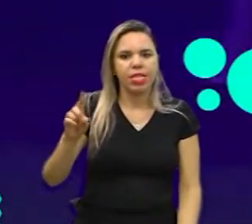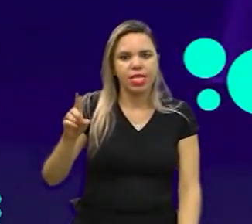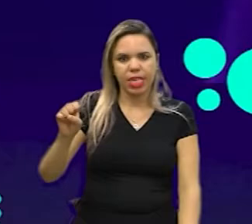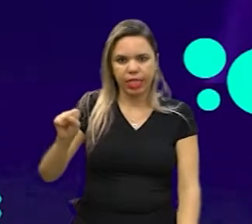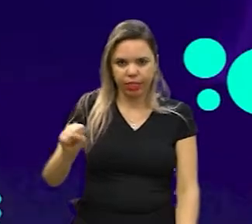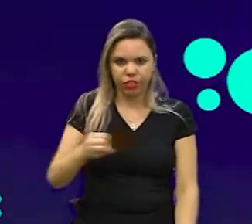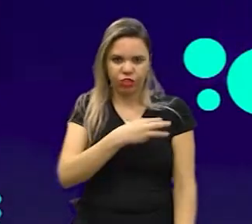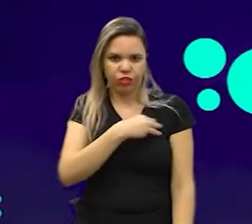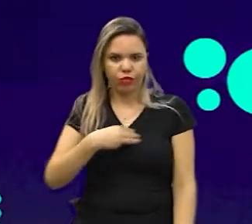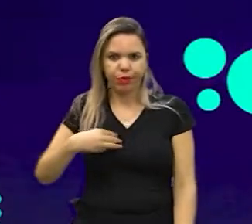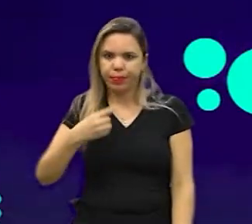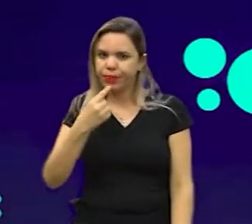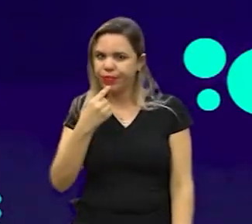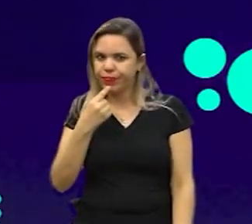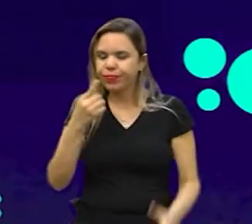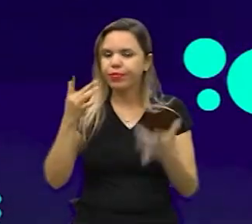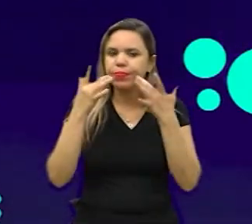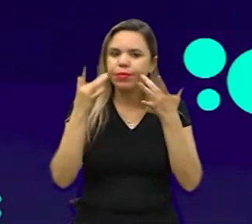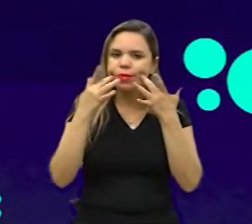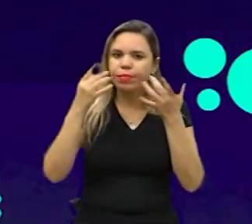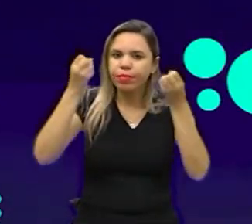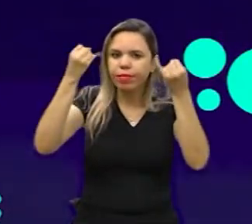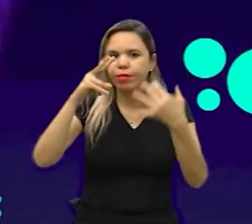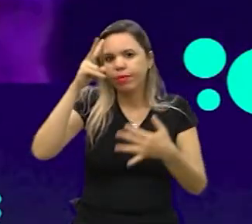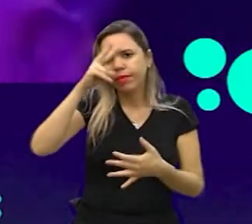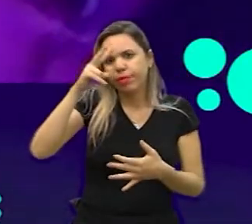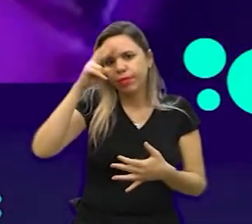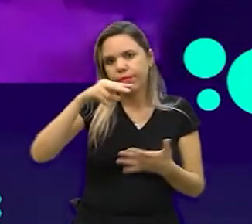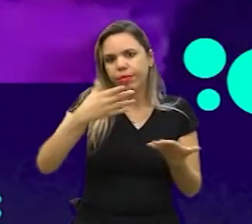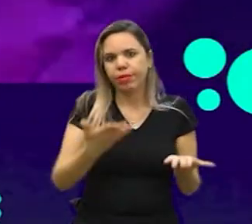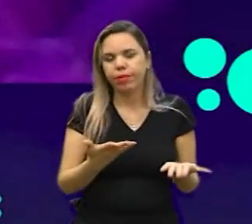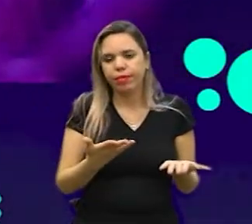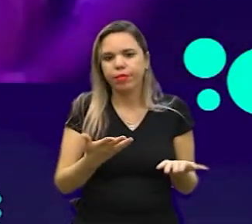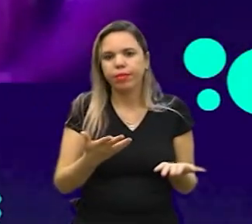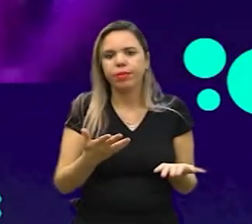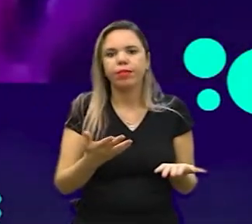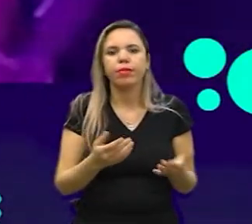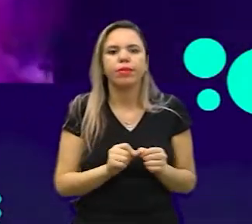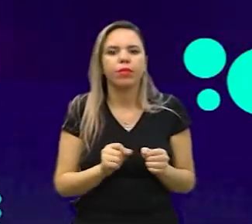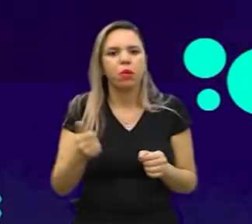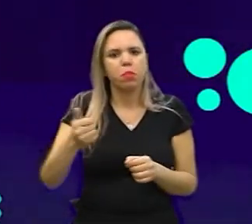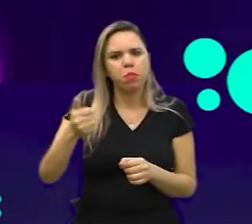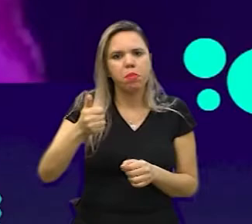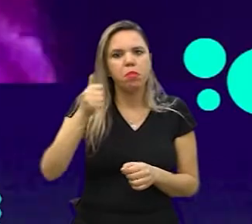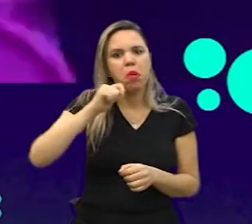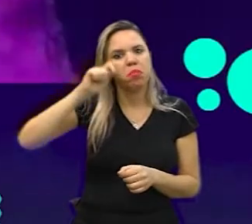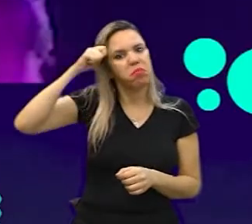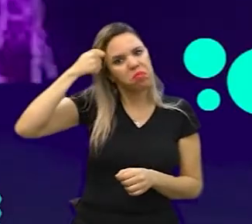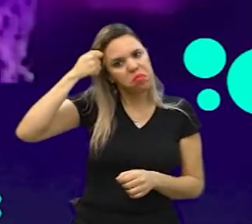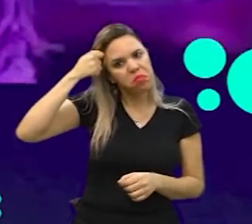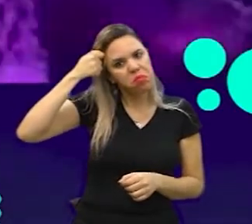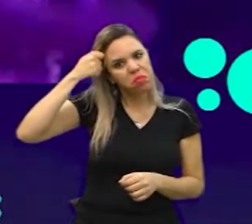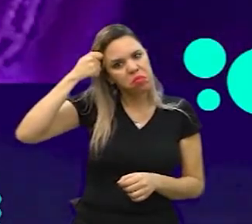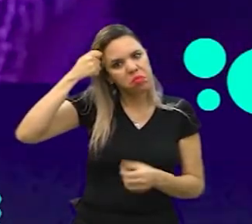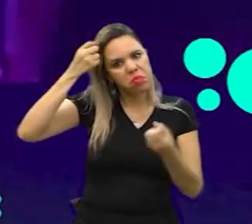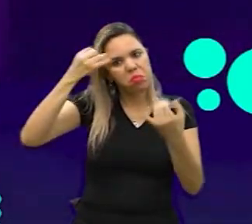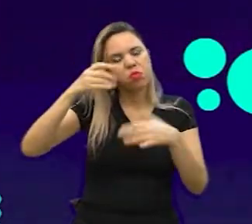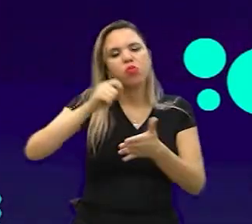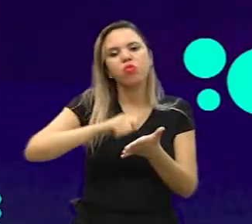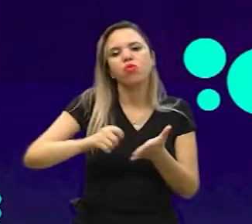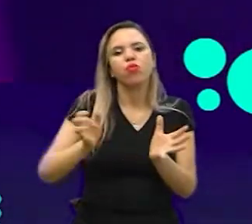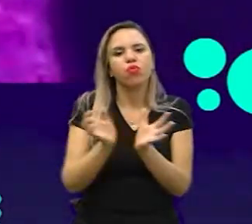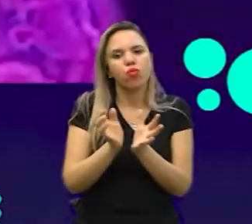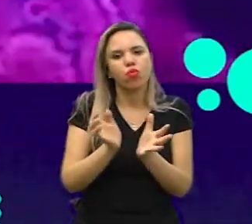Mercedes, no Teatro do SESI Campinas. A peça conta a história de Mercedes Batista, que foi a primeira mulher negra